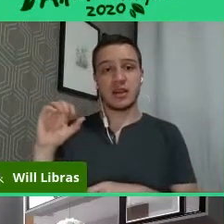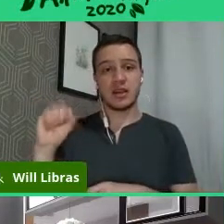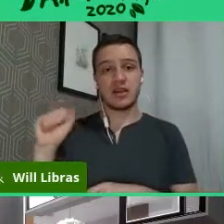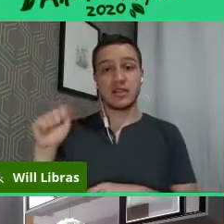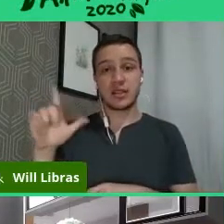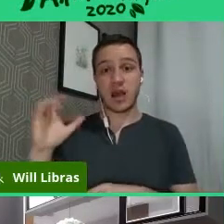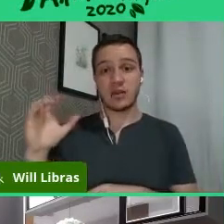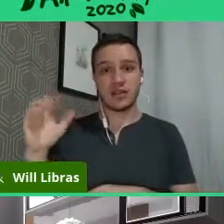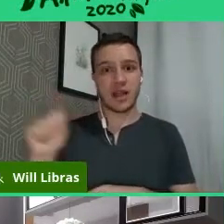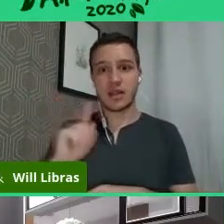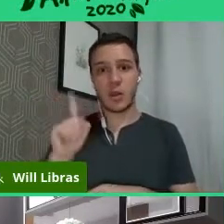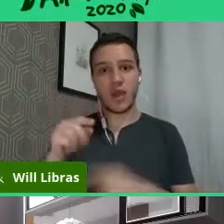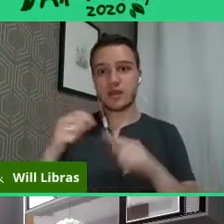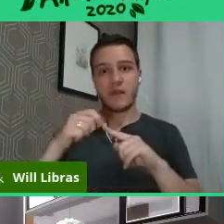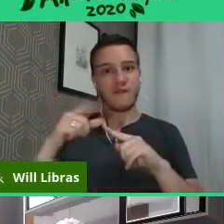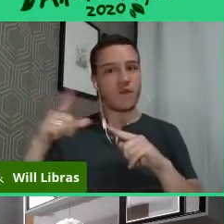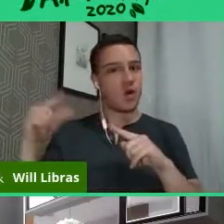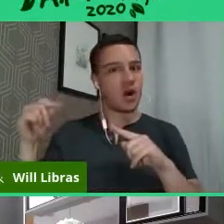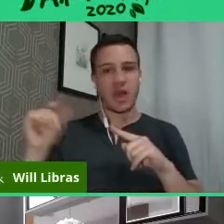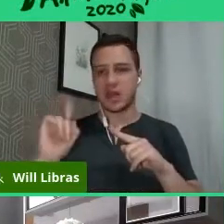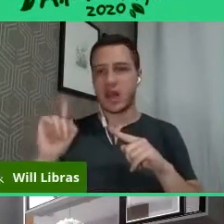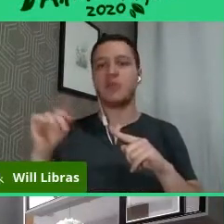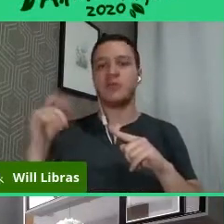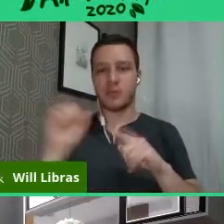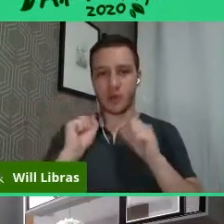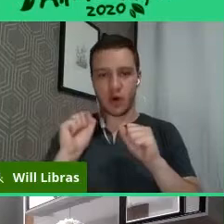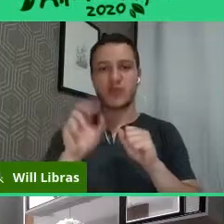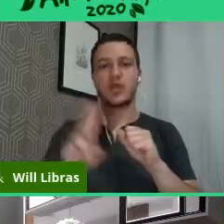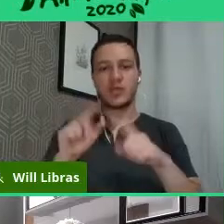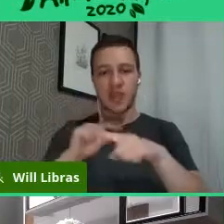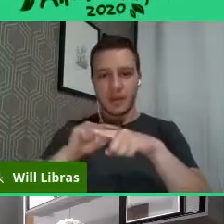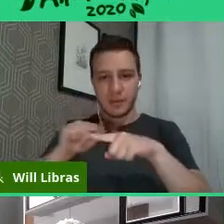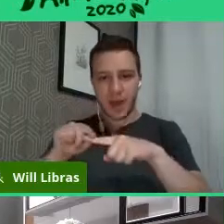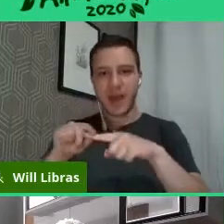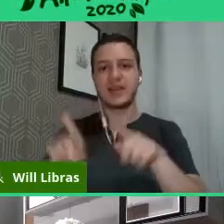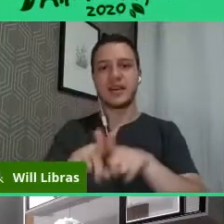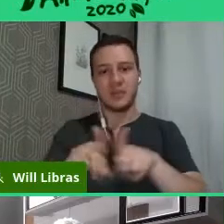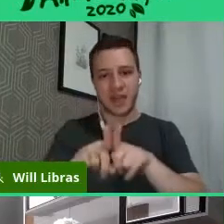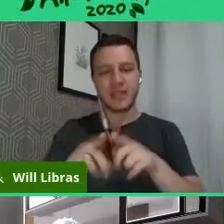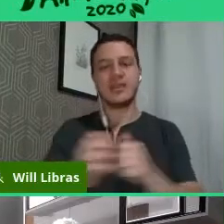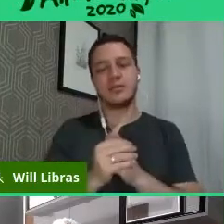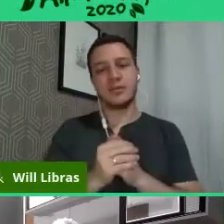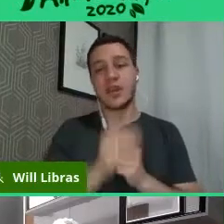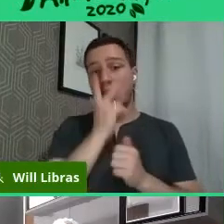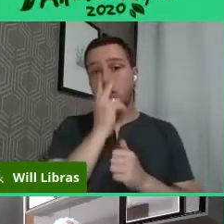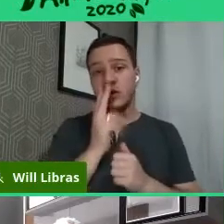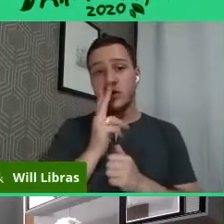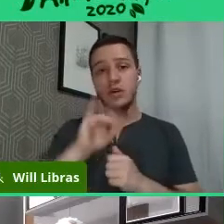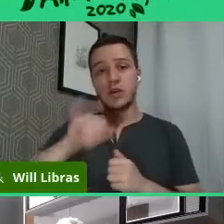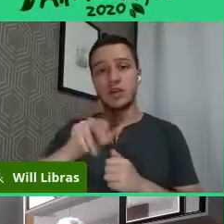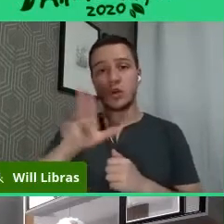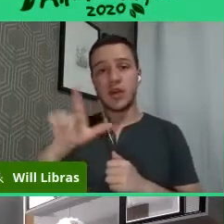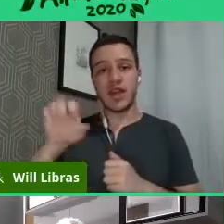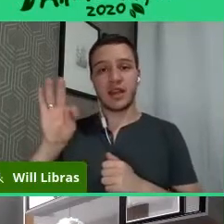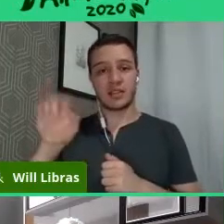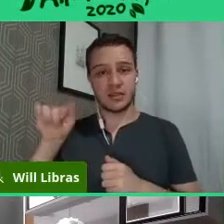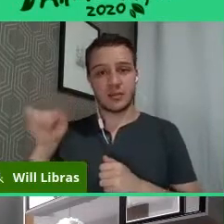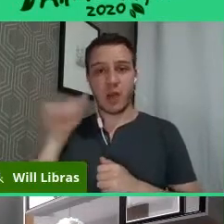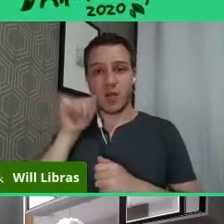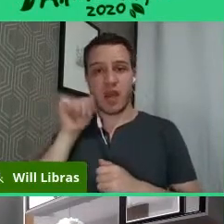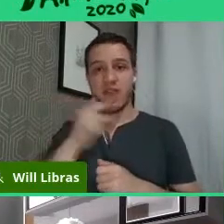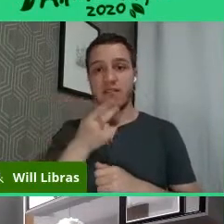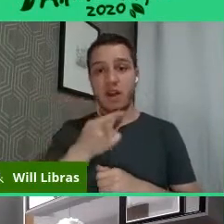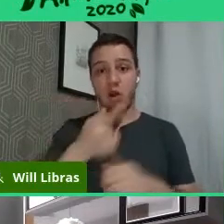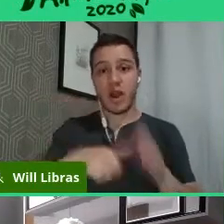folhinhas, a gente deve utilizar os talinhos também, né? Mas como a própria Juliette falou antes, a gente vai